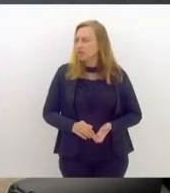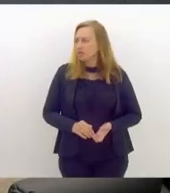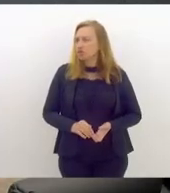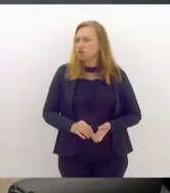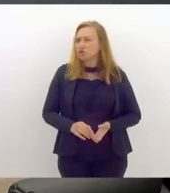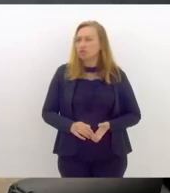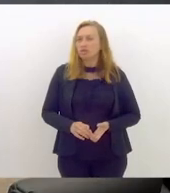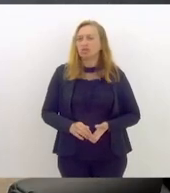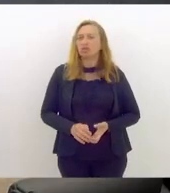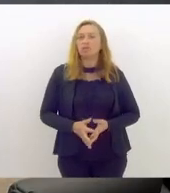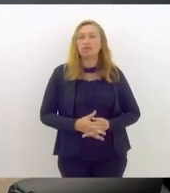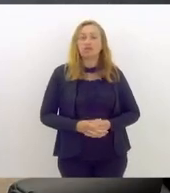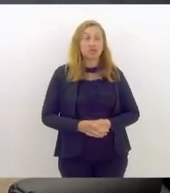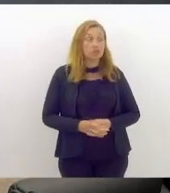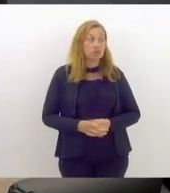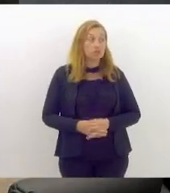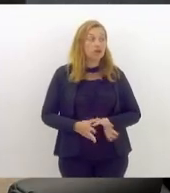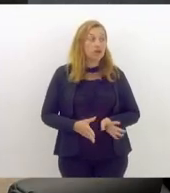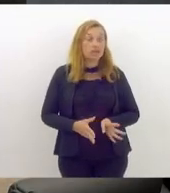Não. Posso falar, presidente?